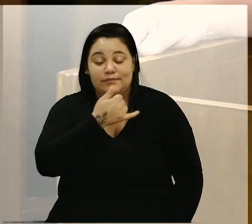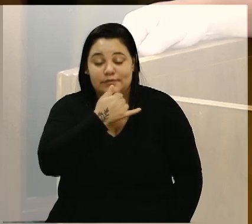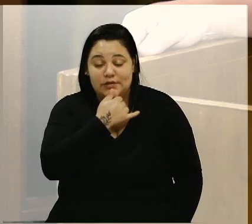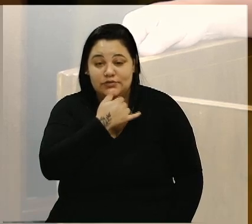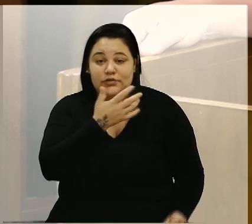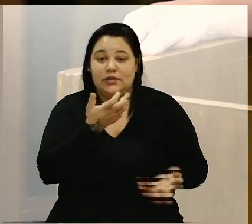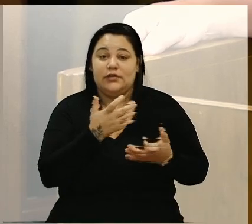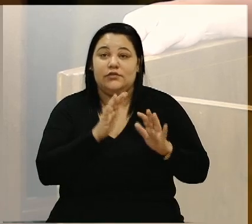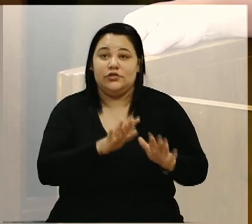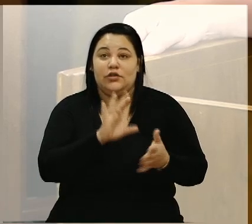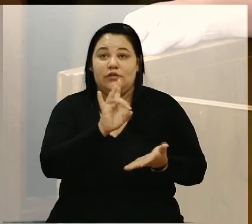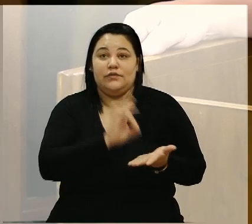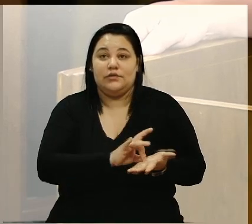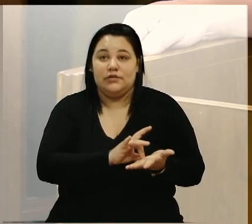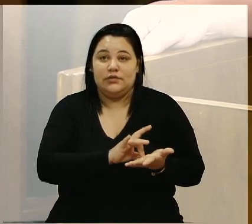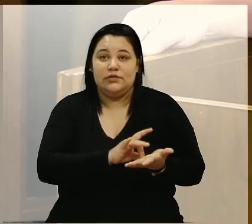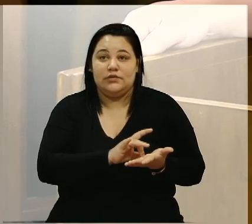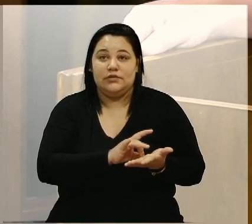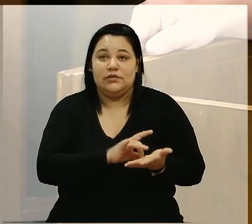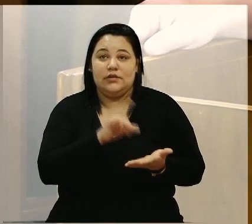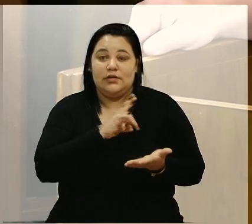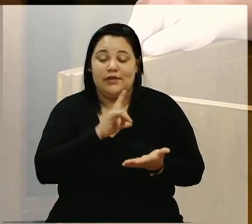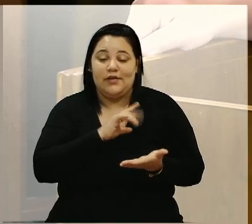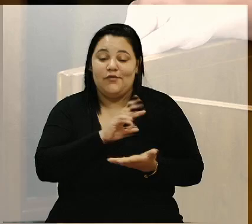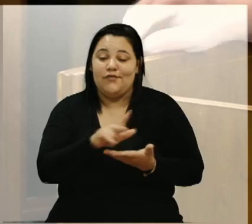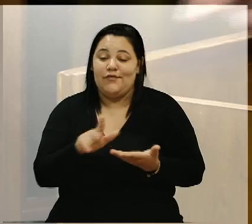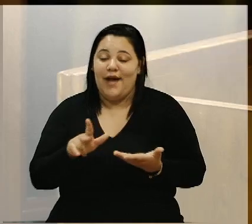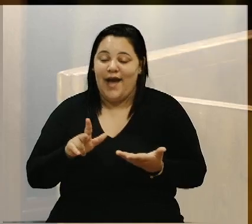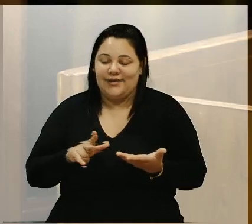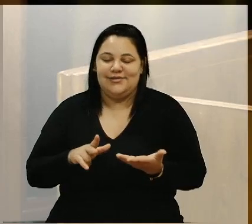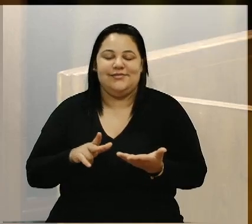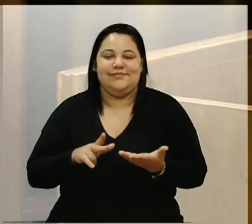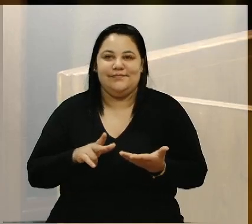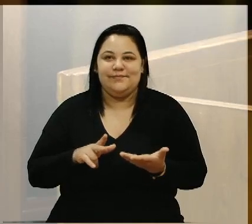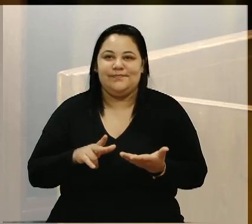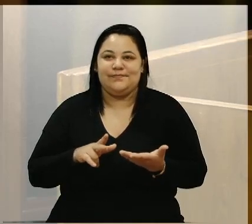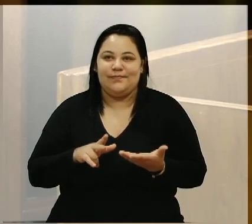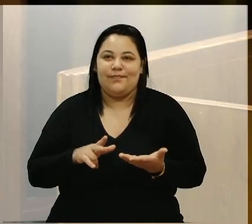registro que tenho diversas